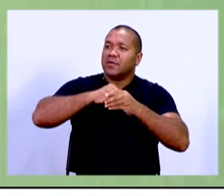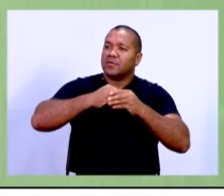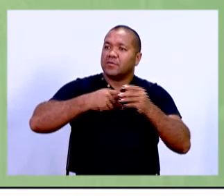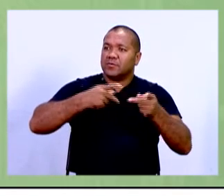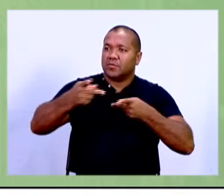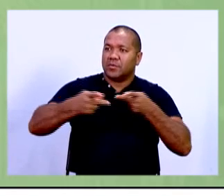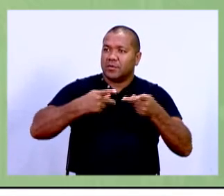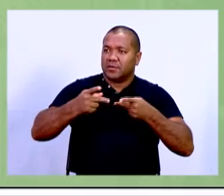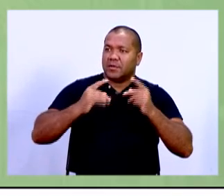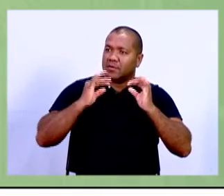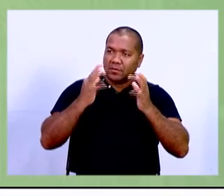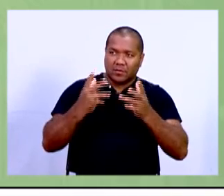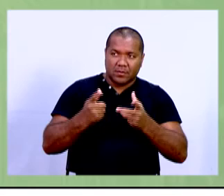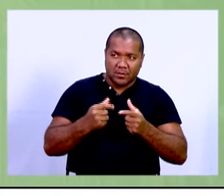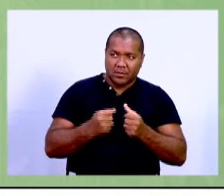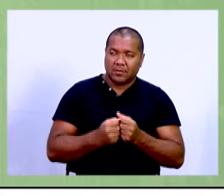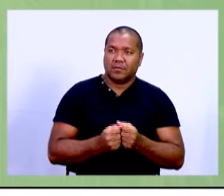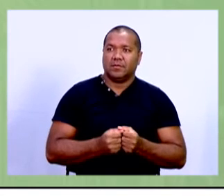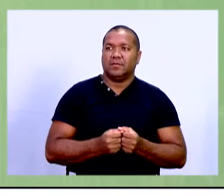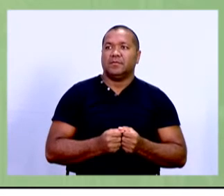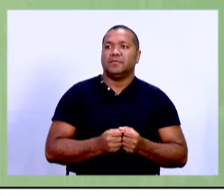eu vou ver aqui com vocês.